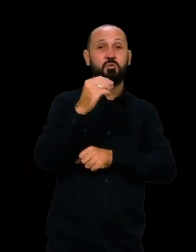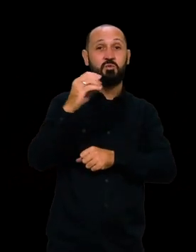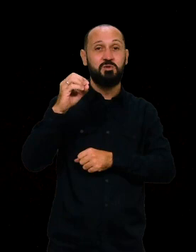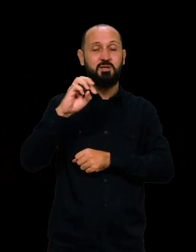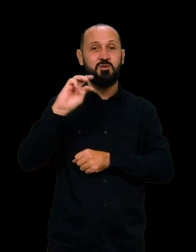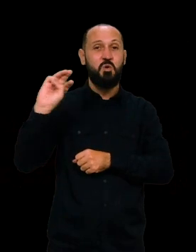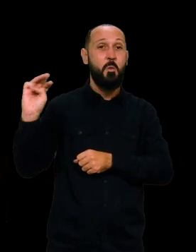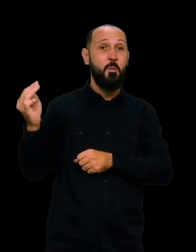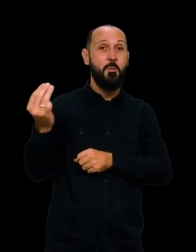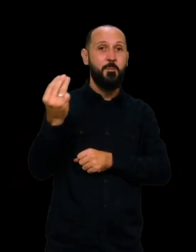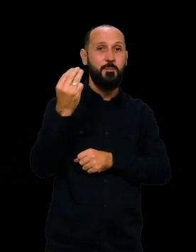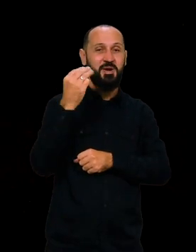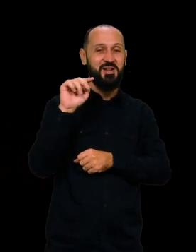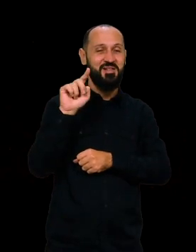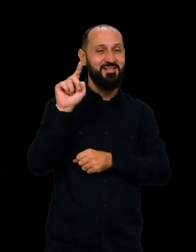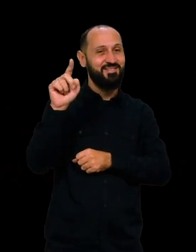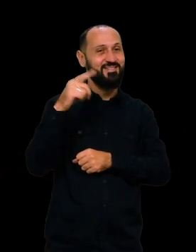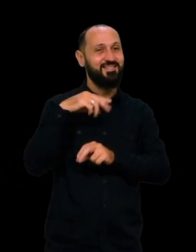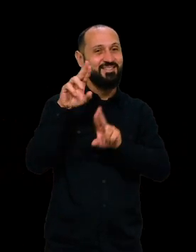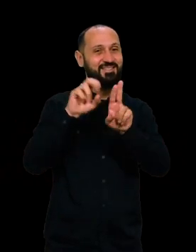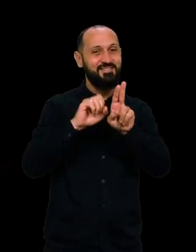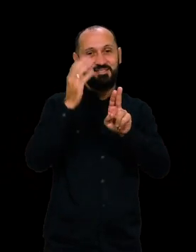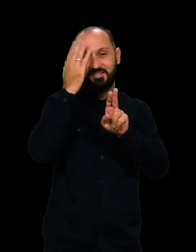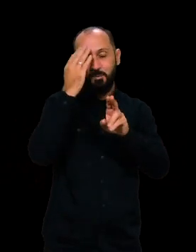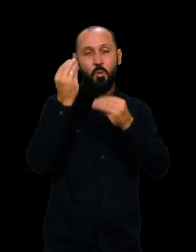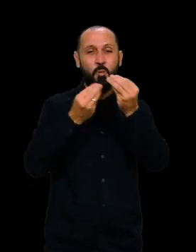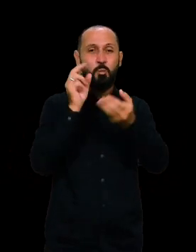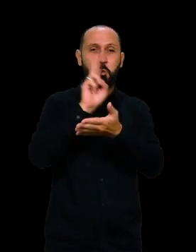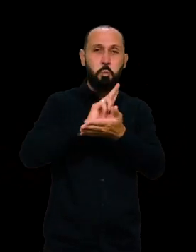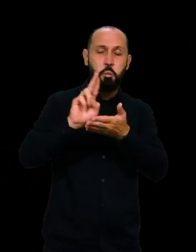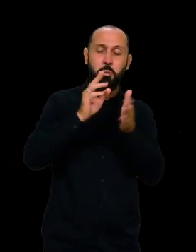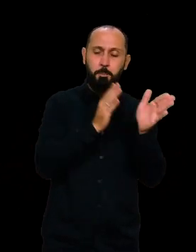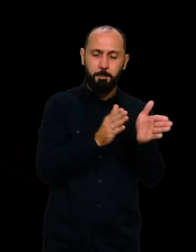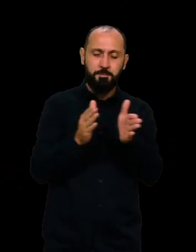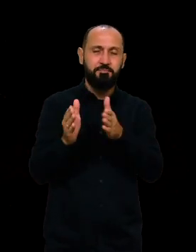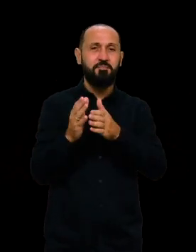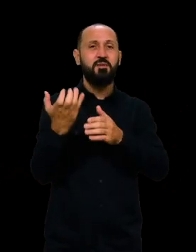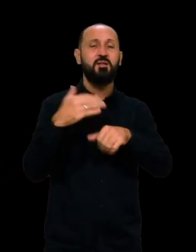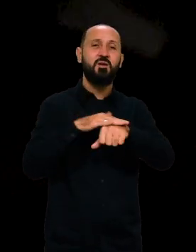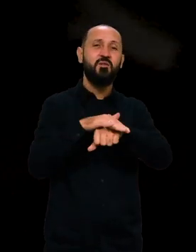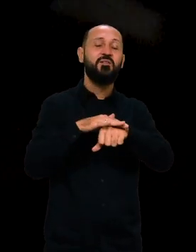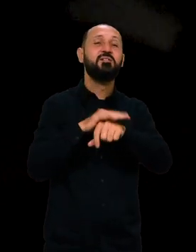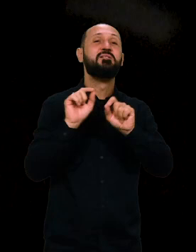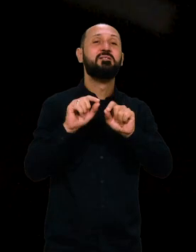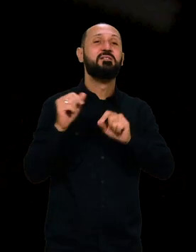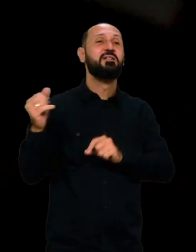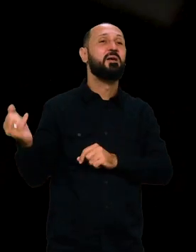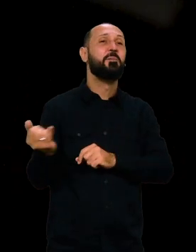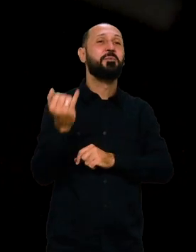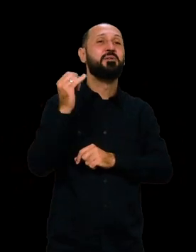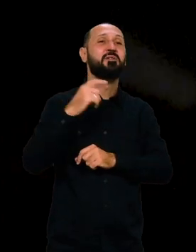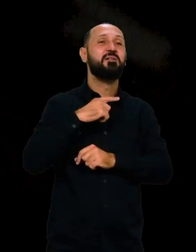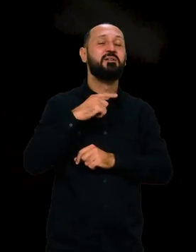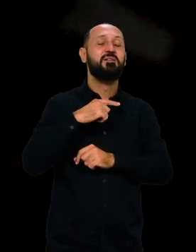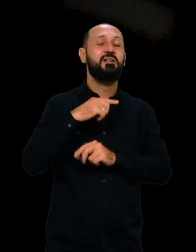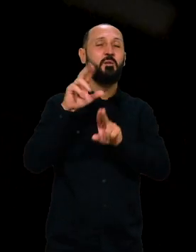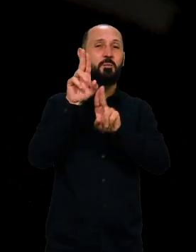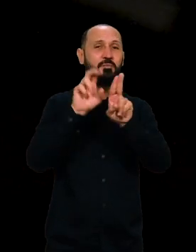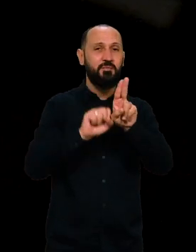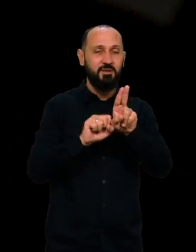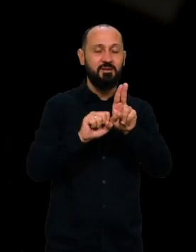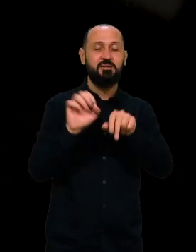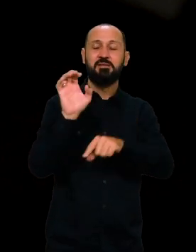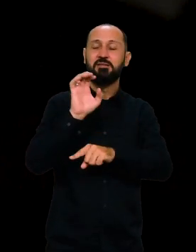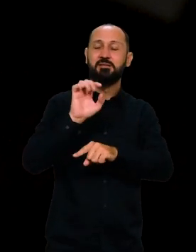uma experiência, aí um degrau maior, importante entender como é que funciona a universidade, a dinâmica. E eu queria falar aqui a importância que tem a